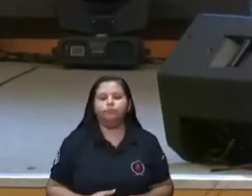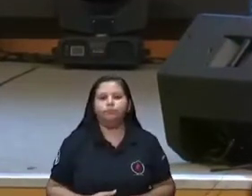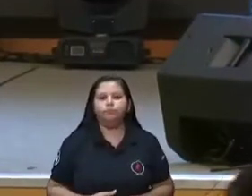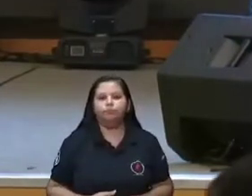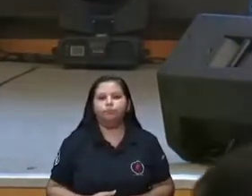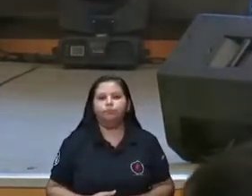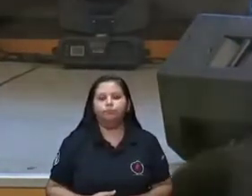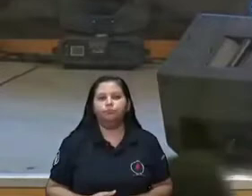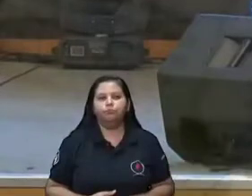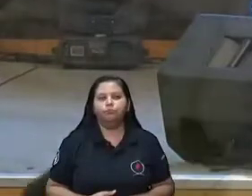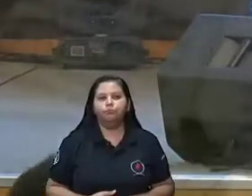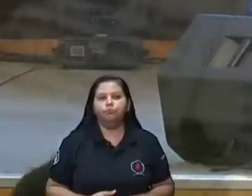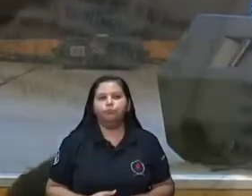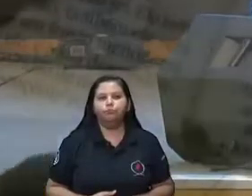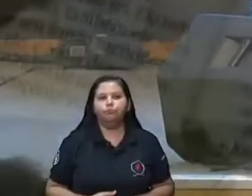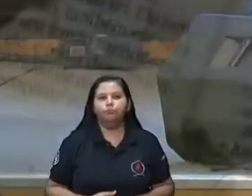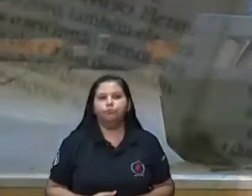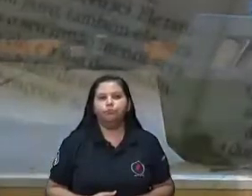depois,